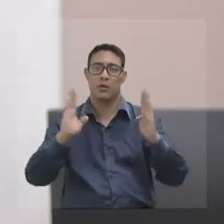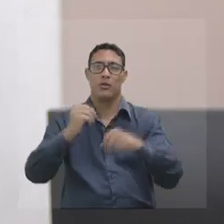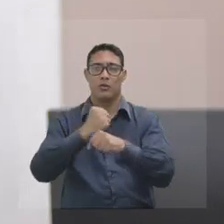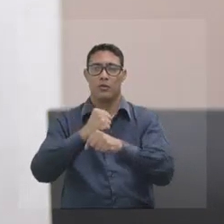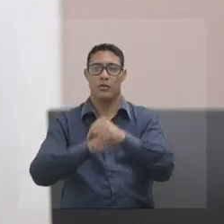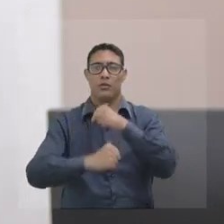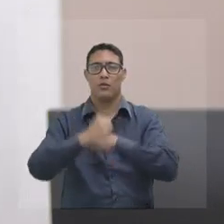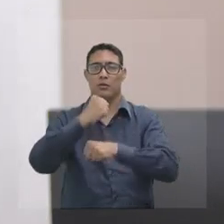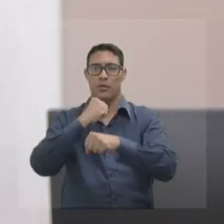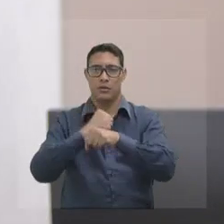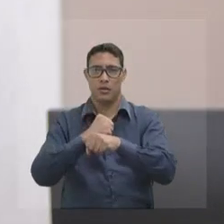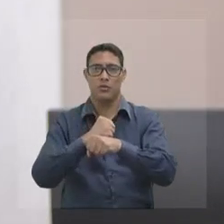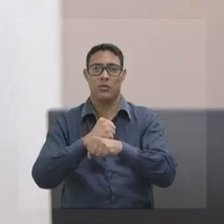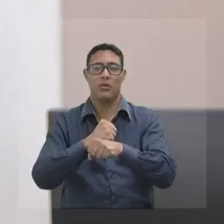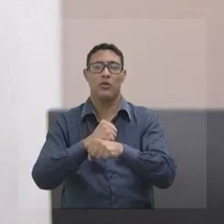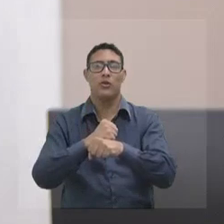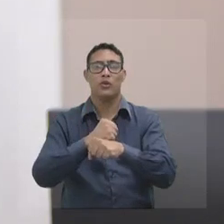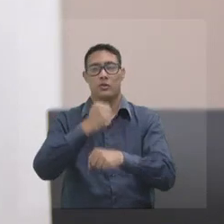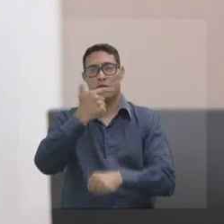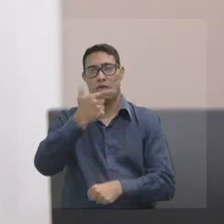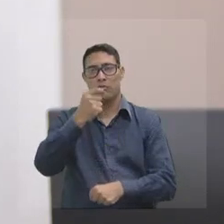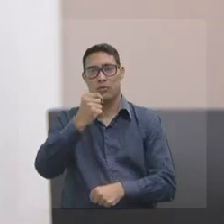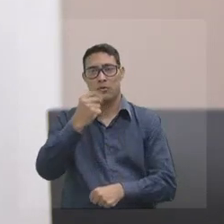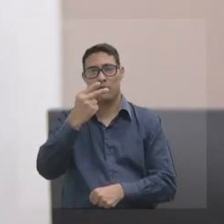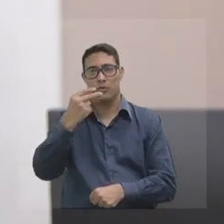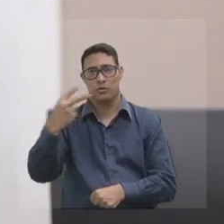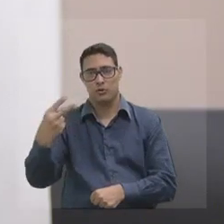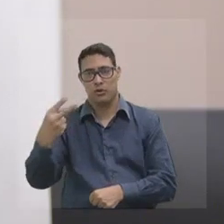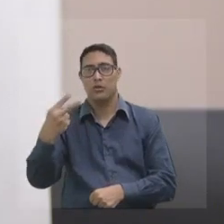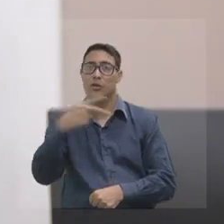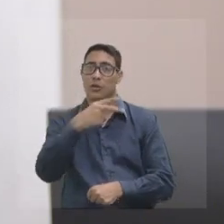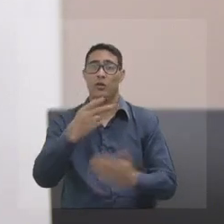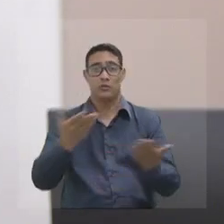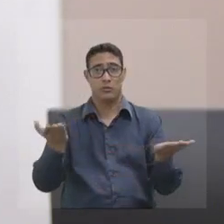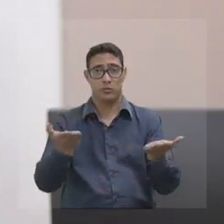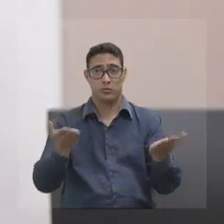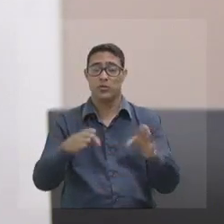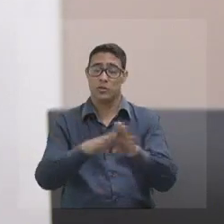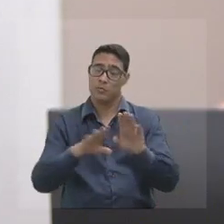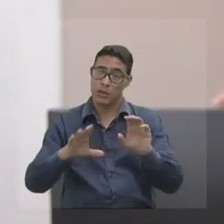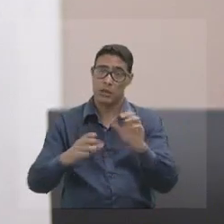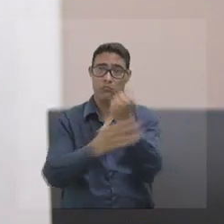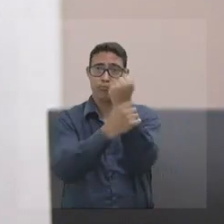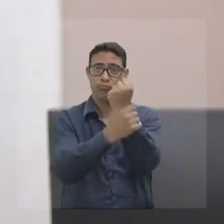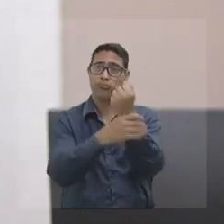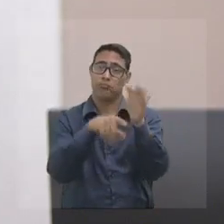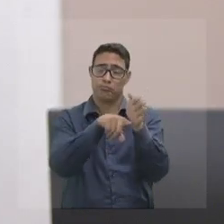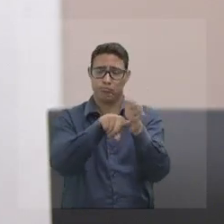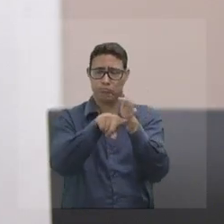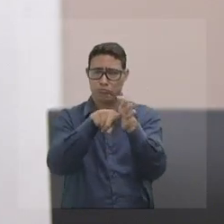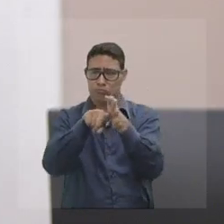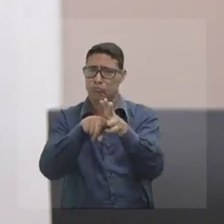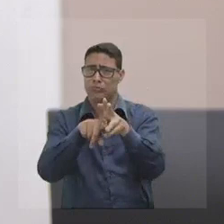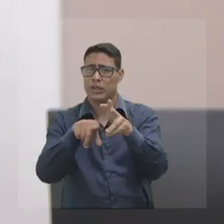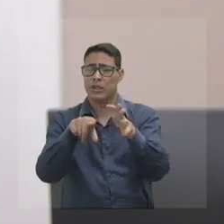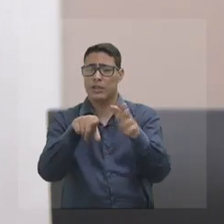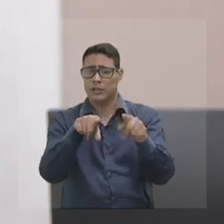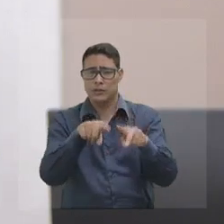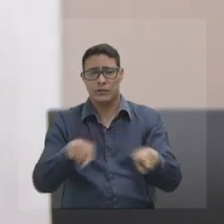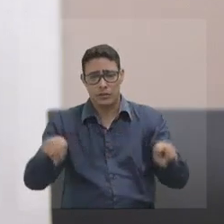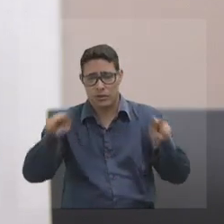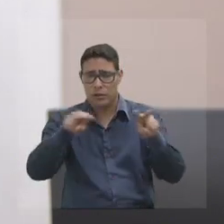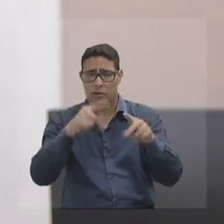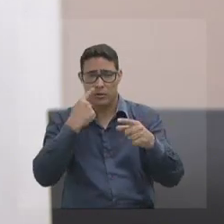é do ano de 2022 da mesma forma estamos fortalecendo a fiscalização é exatamente para legitimar